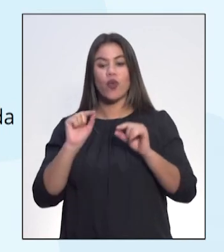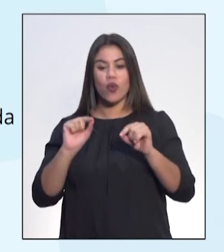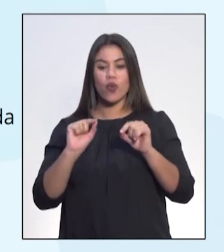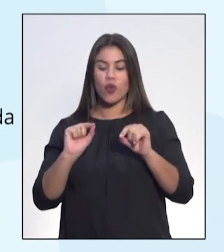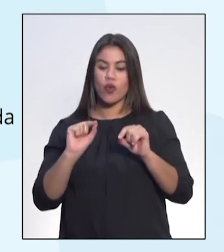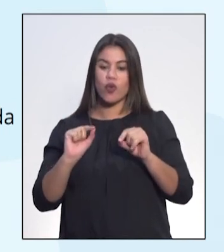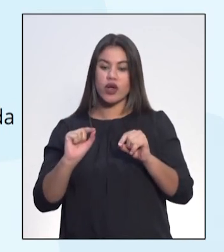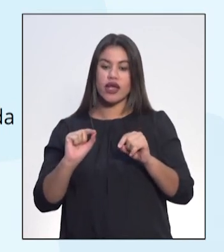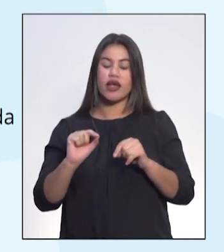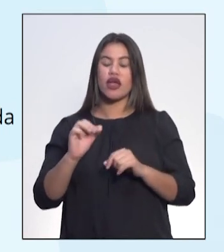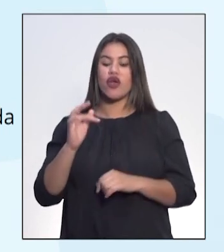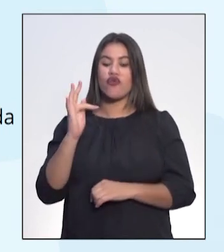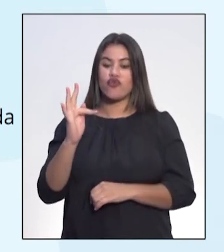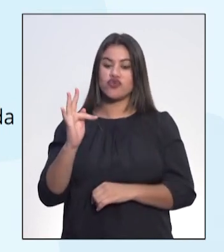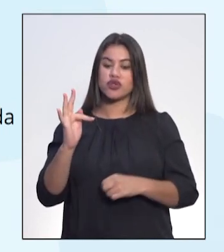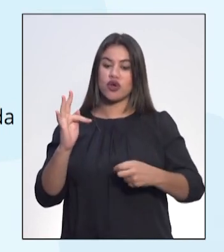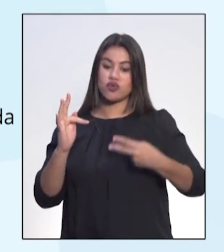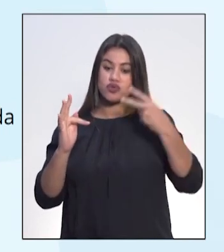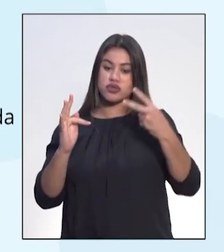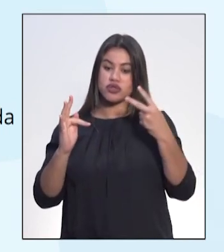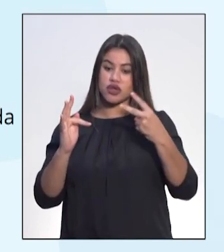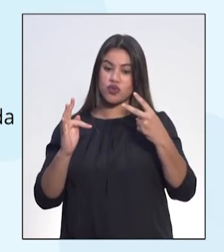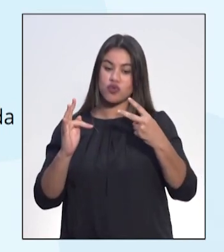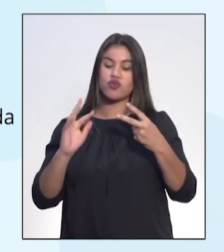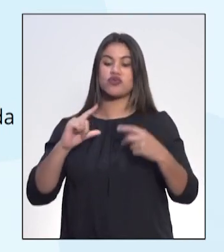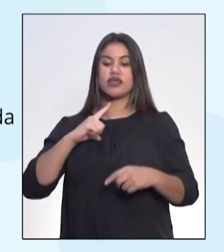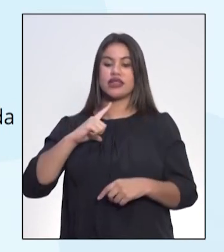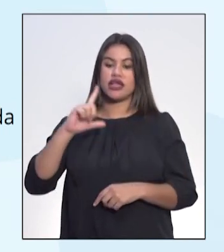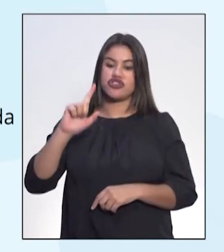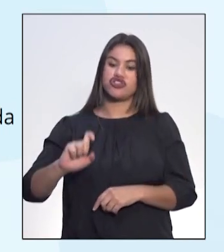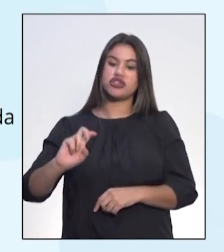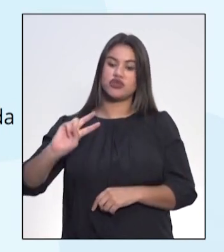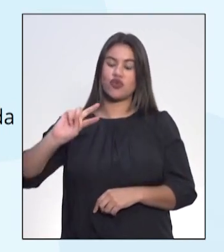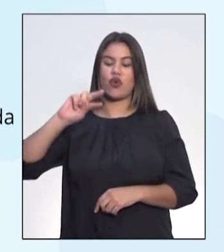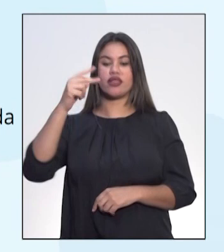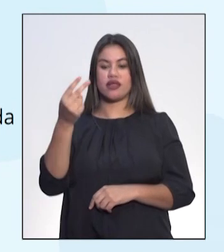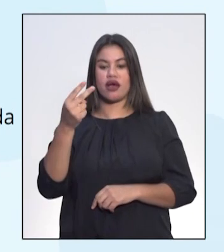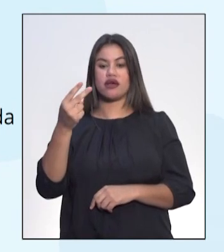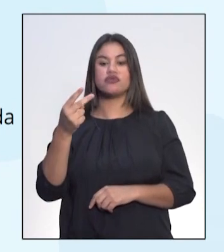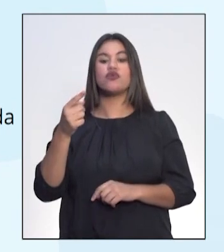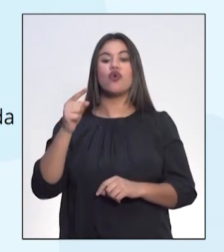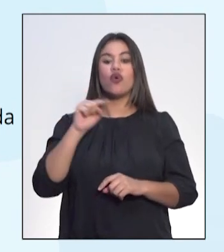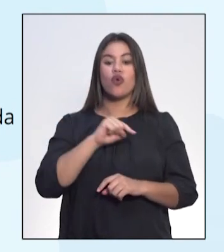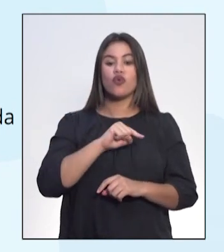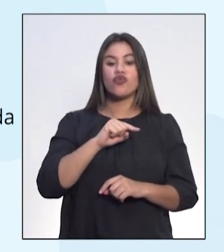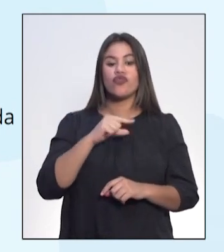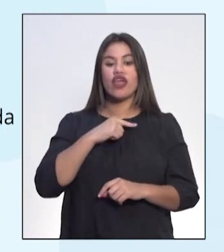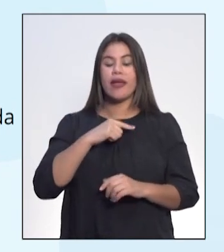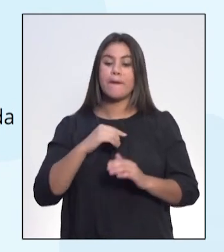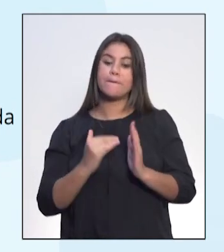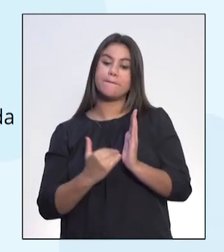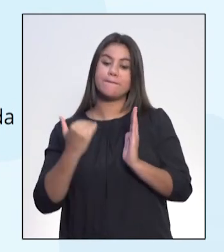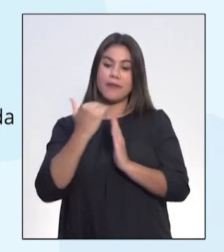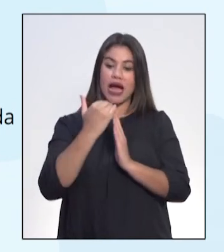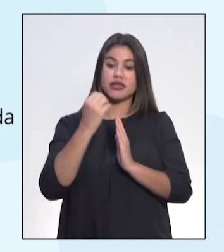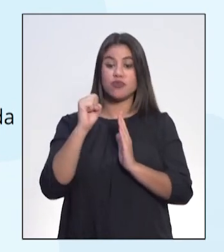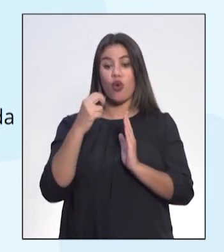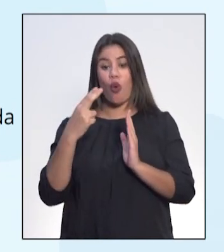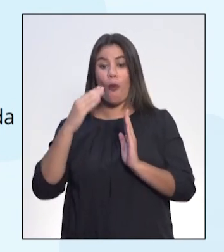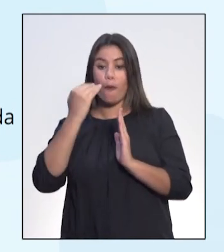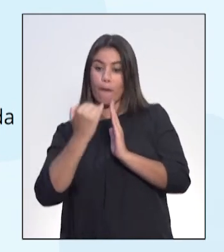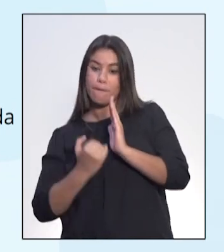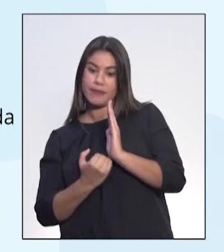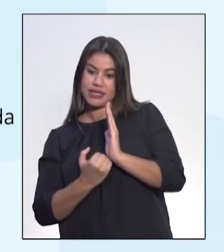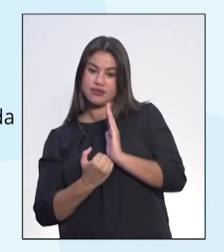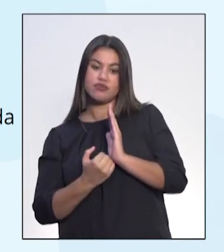de uma função do segundo grau, uma função quadrática, que tem o x quadrado, a gente tem ou o máximo ou o mínimo. Como o a ia menos 2